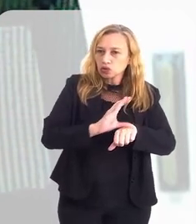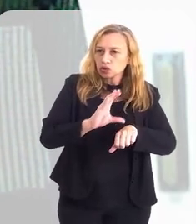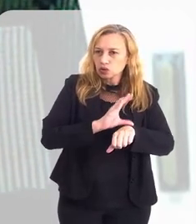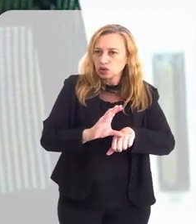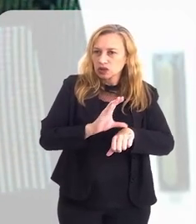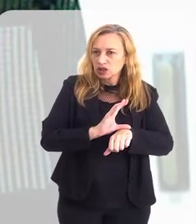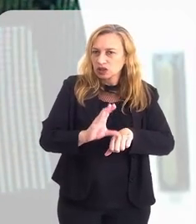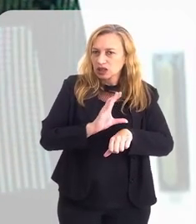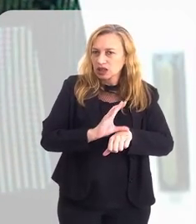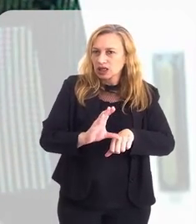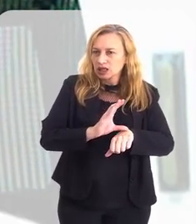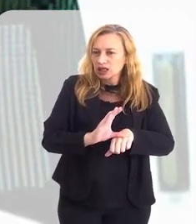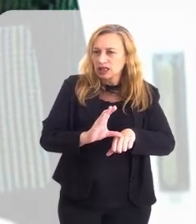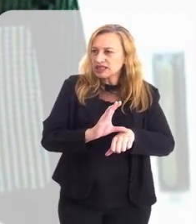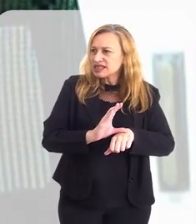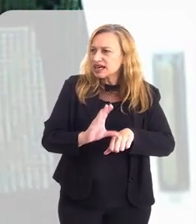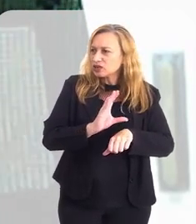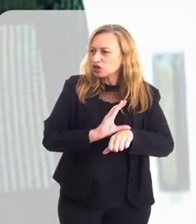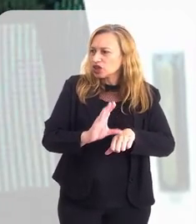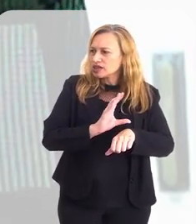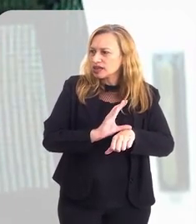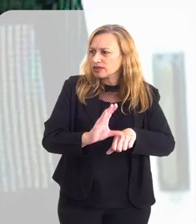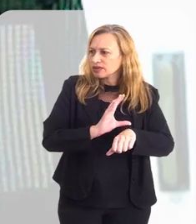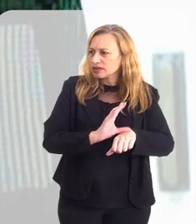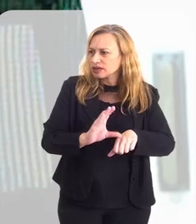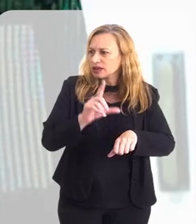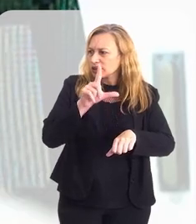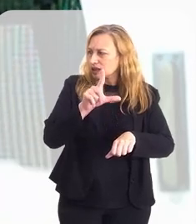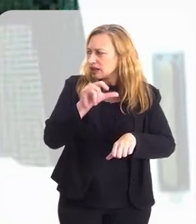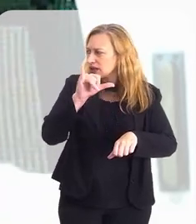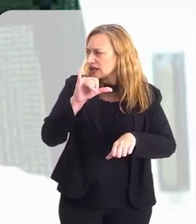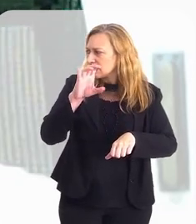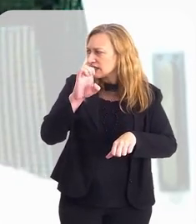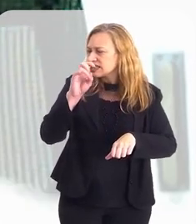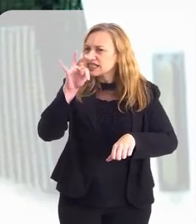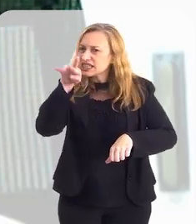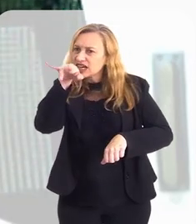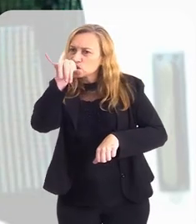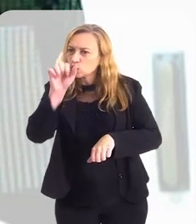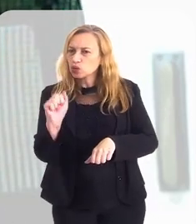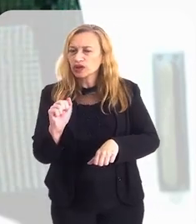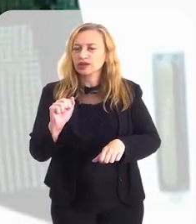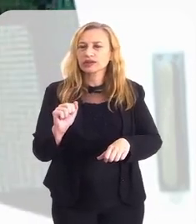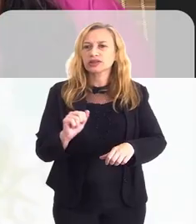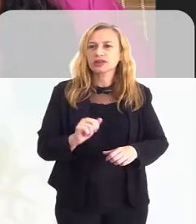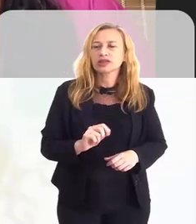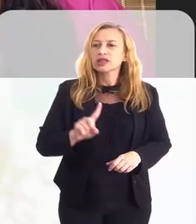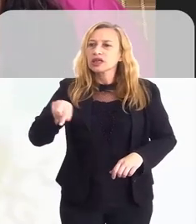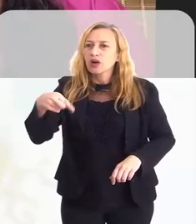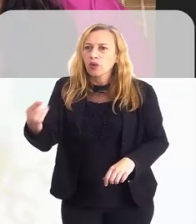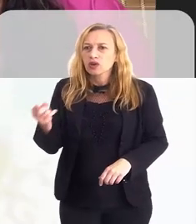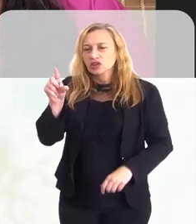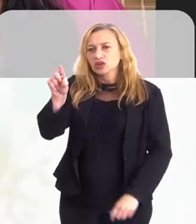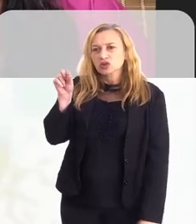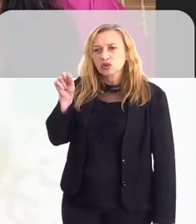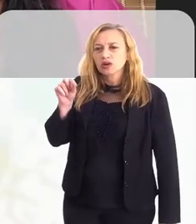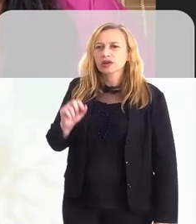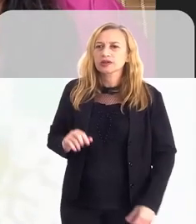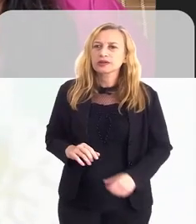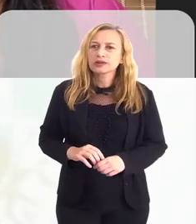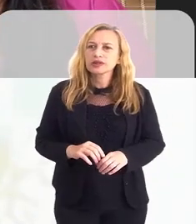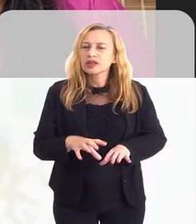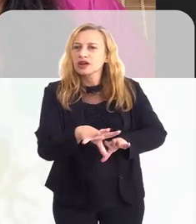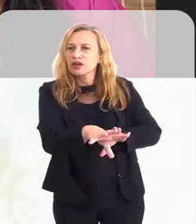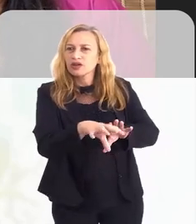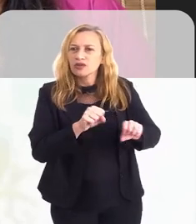de aprendizagem de alunos com deficiência, uma vez que quando os professores chegarem em sala, está ali presente. E uma outra questão